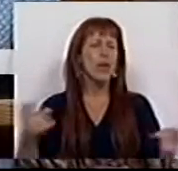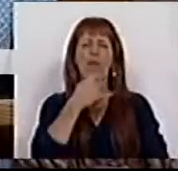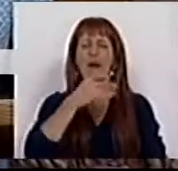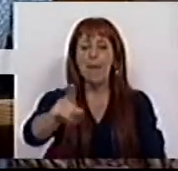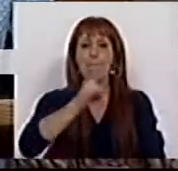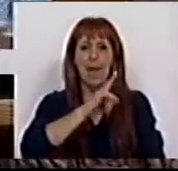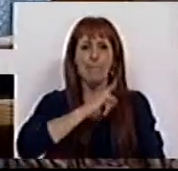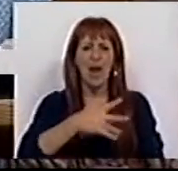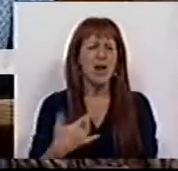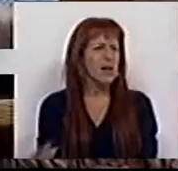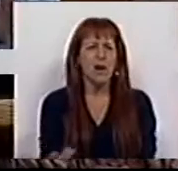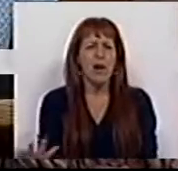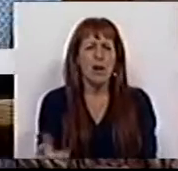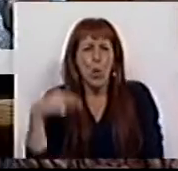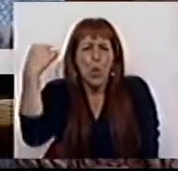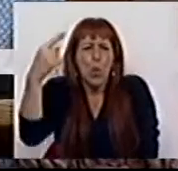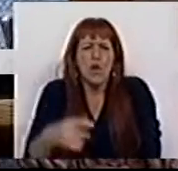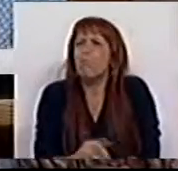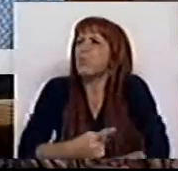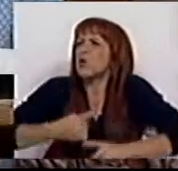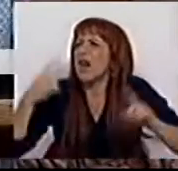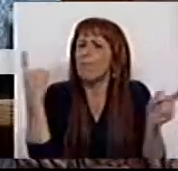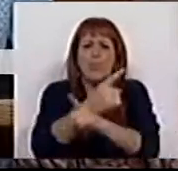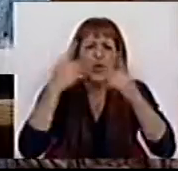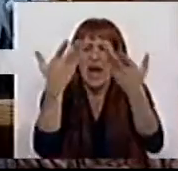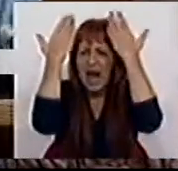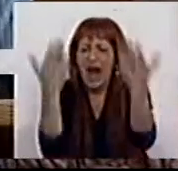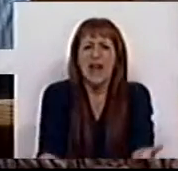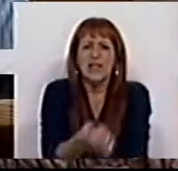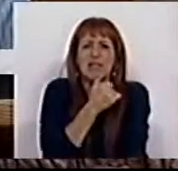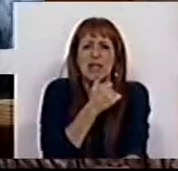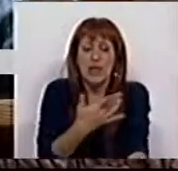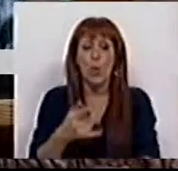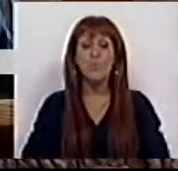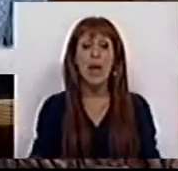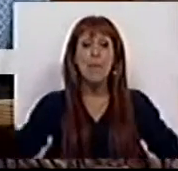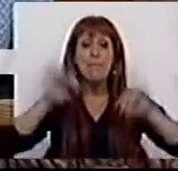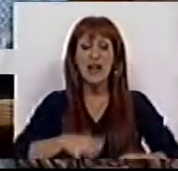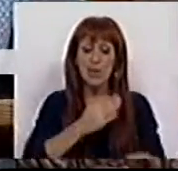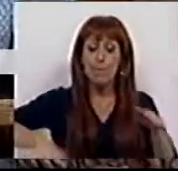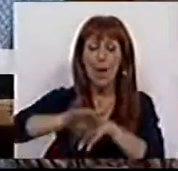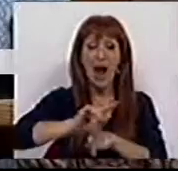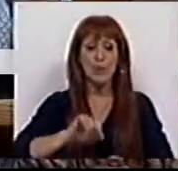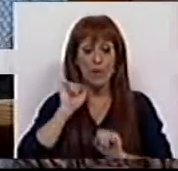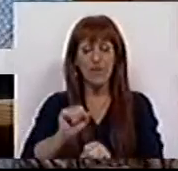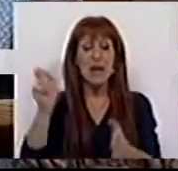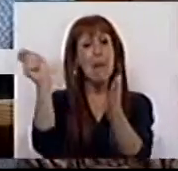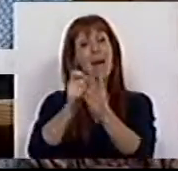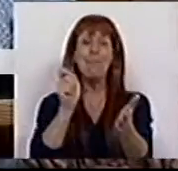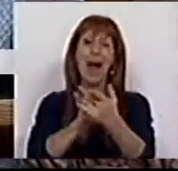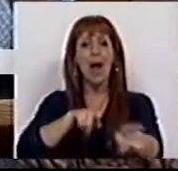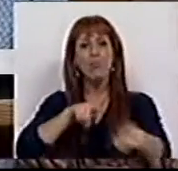de privatizar, não tem uma única justificação para esta decisão. É mais um passo da sua